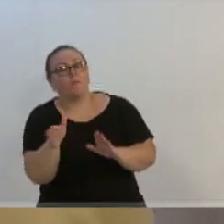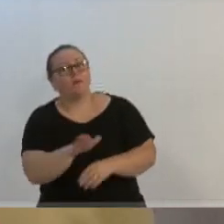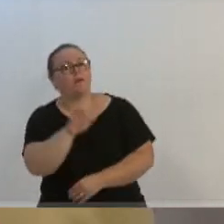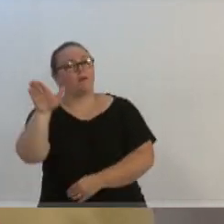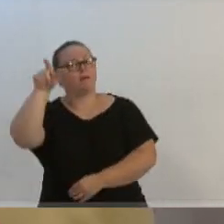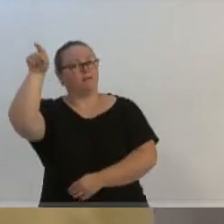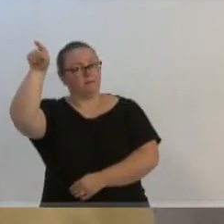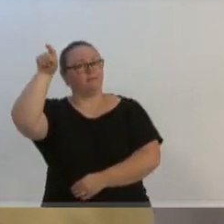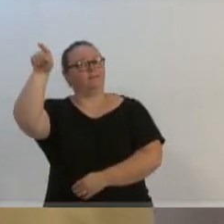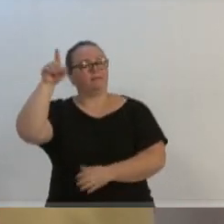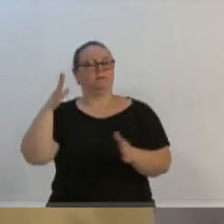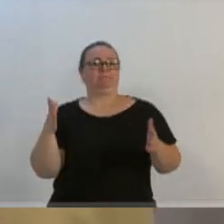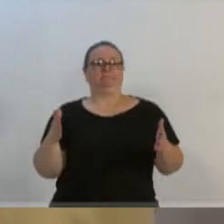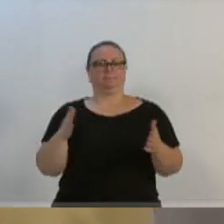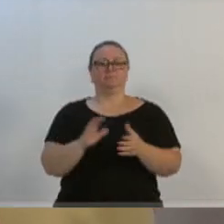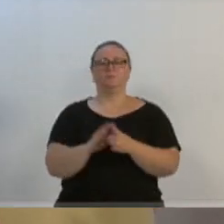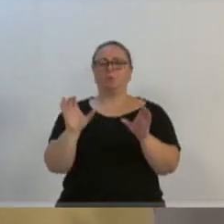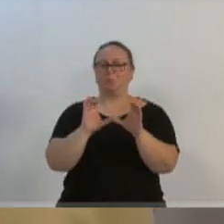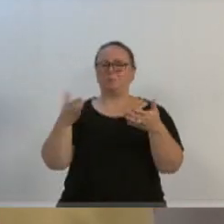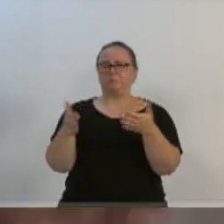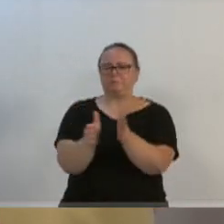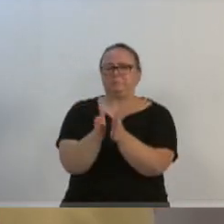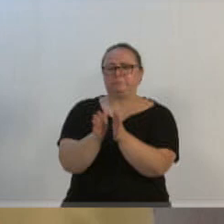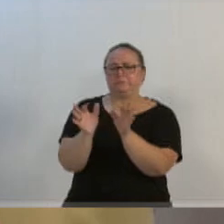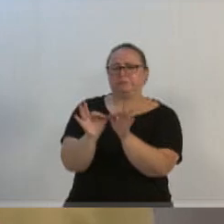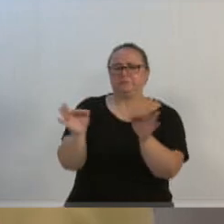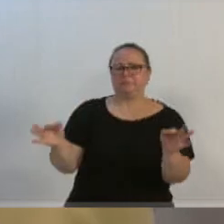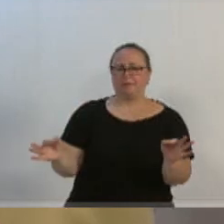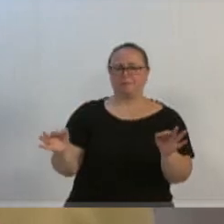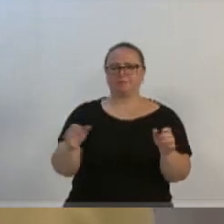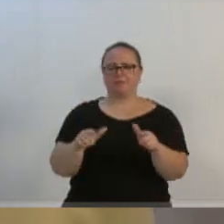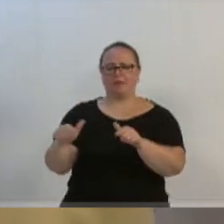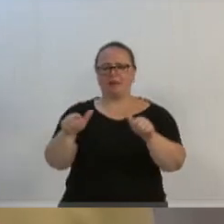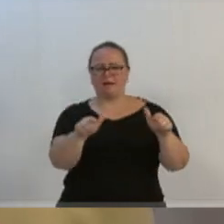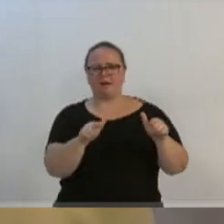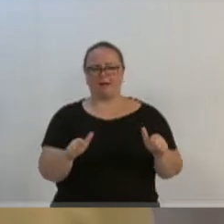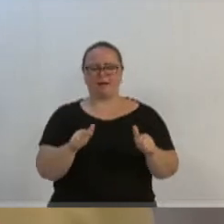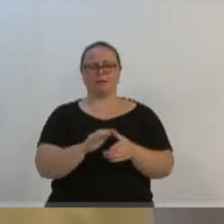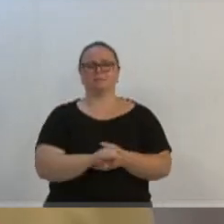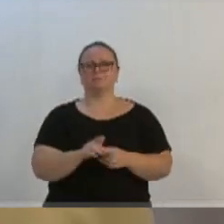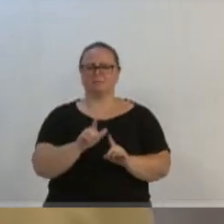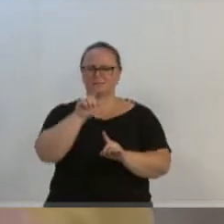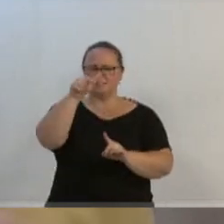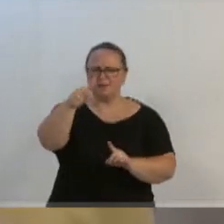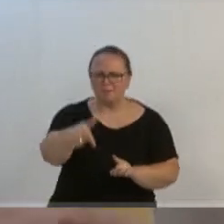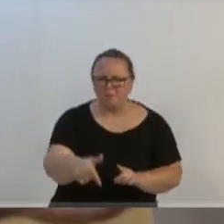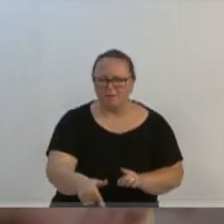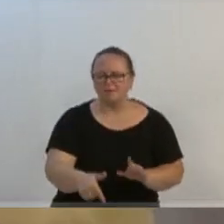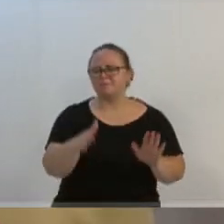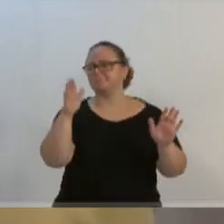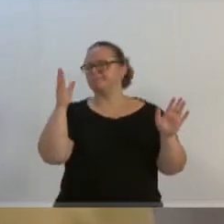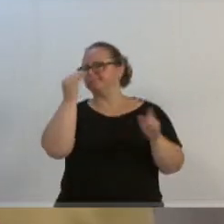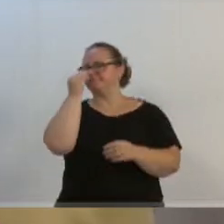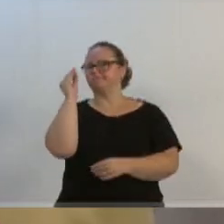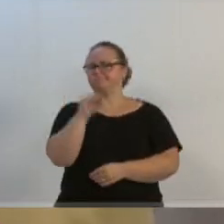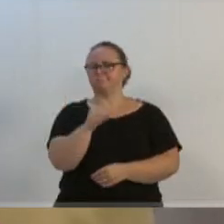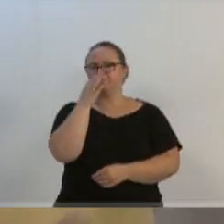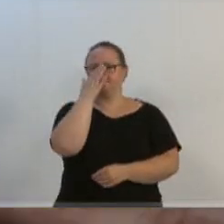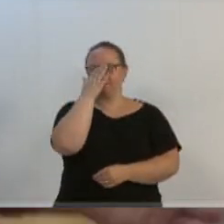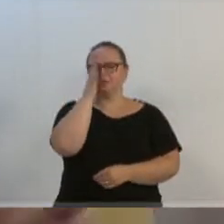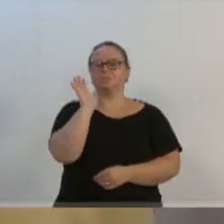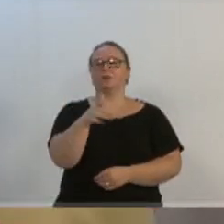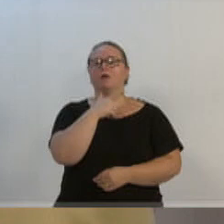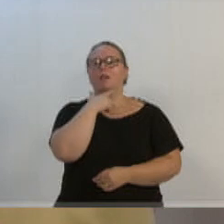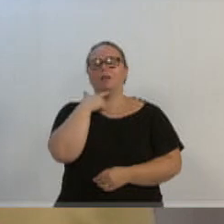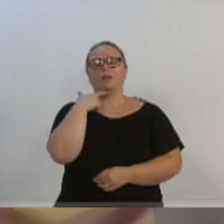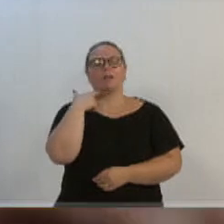época, infelizmente, que visitam os morros, as comunidades carentes, né? As tais das áreas EIS, enfim, e depois, aquele videozinho que eu já cansei de mostrar aqui lá no Morro